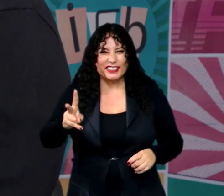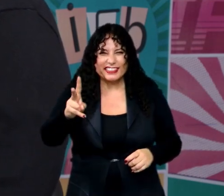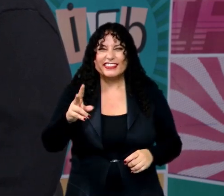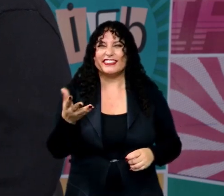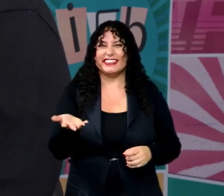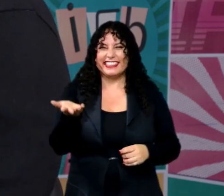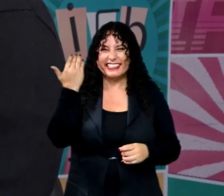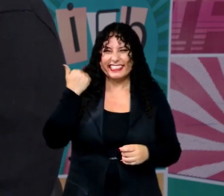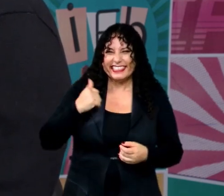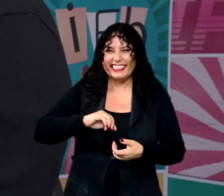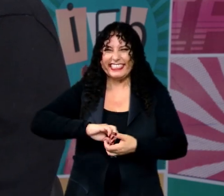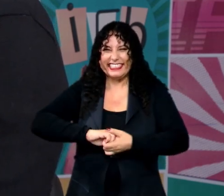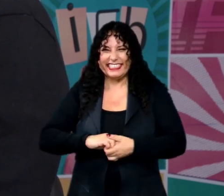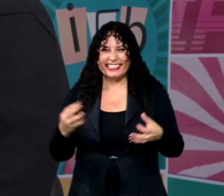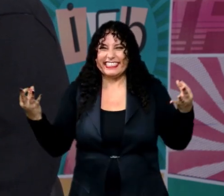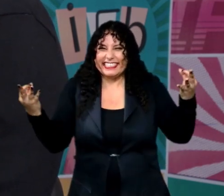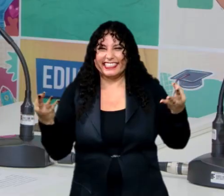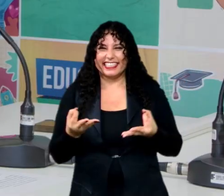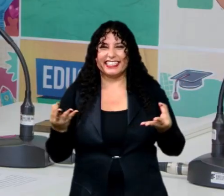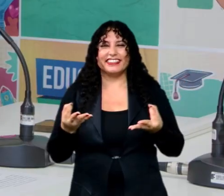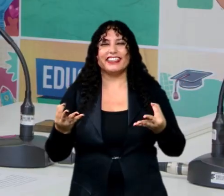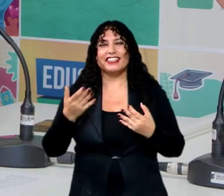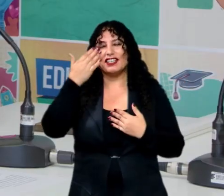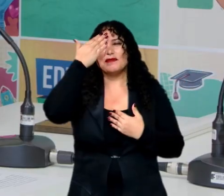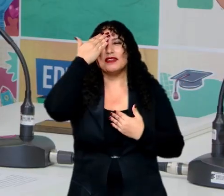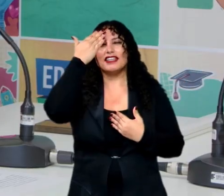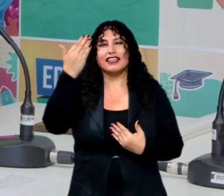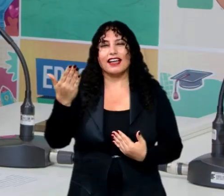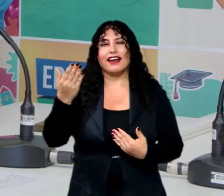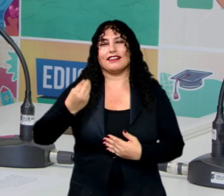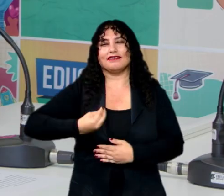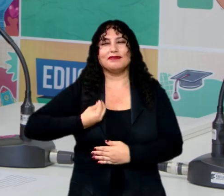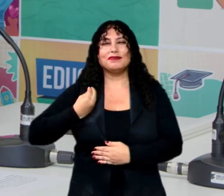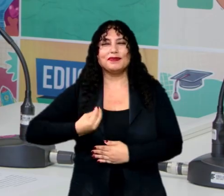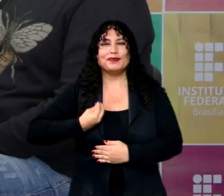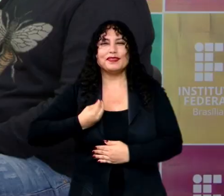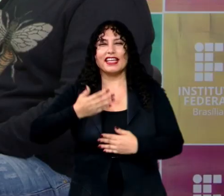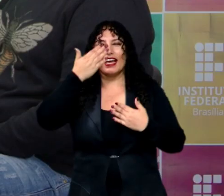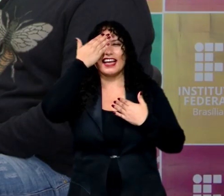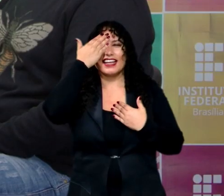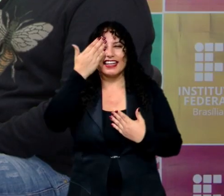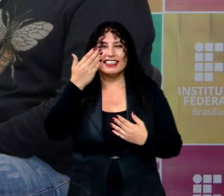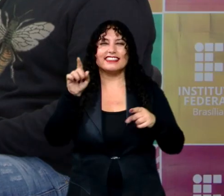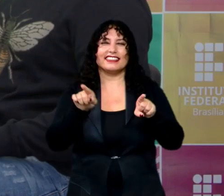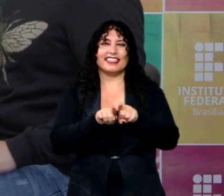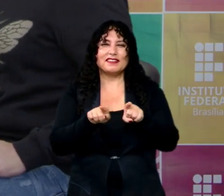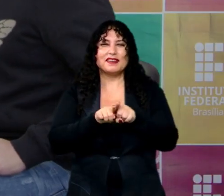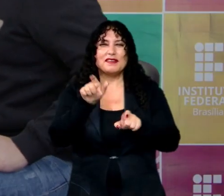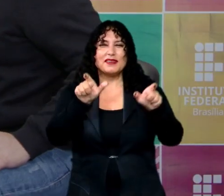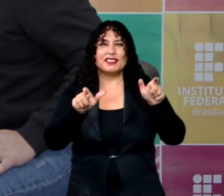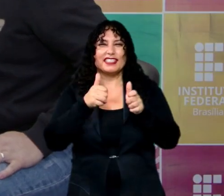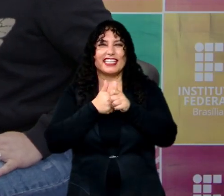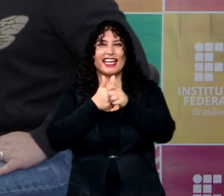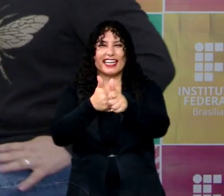continuemos, né? Perfeito. Muito obrigado pela sua presença. Agradecemos também a quem está nos